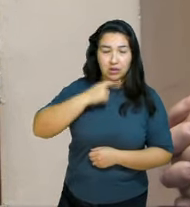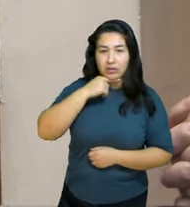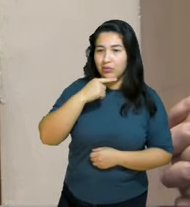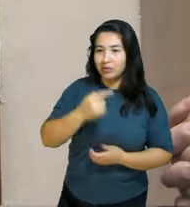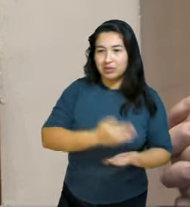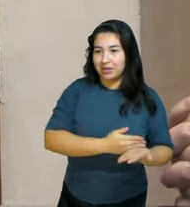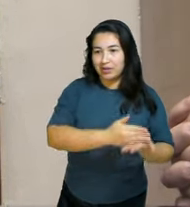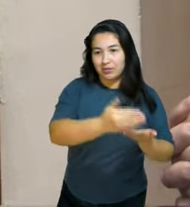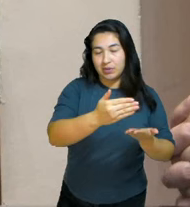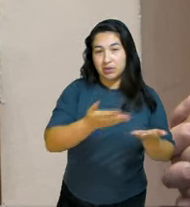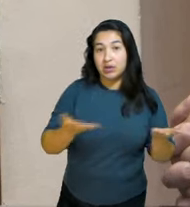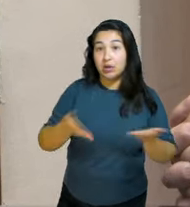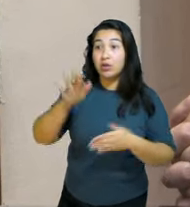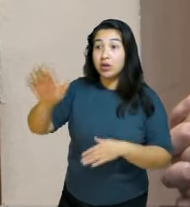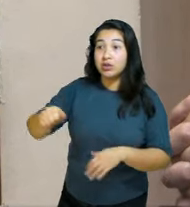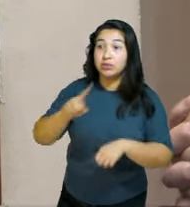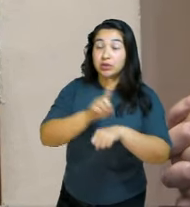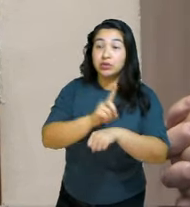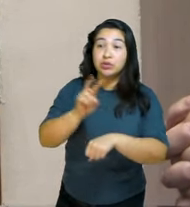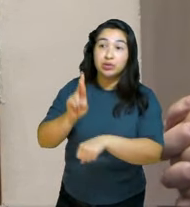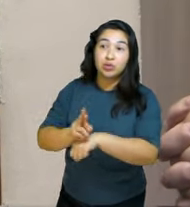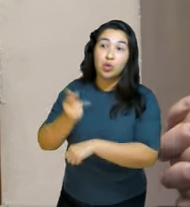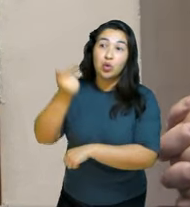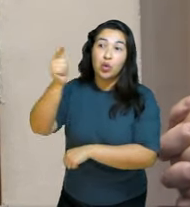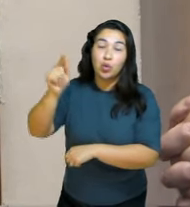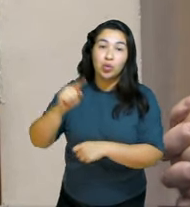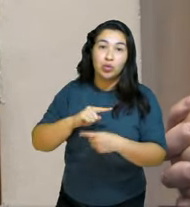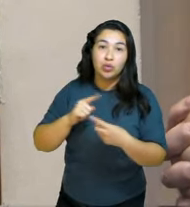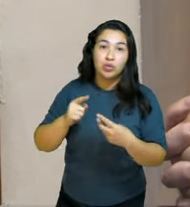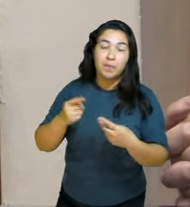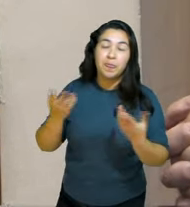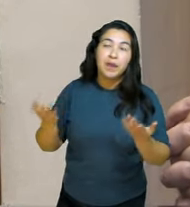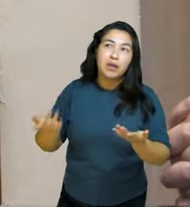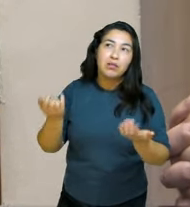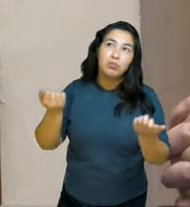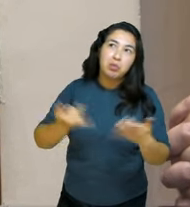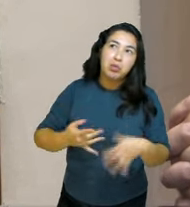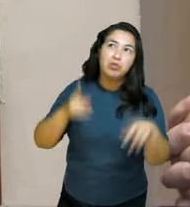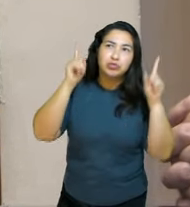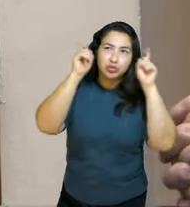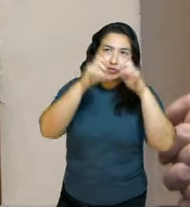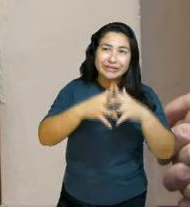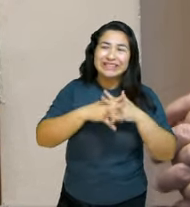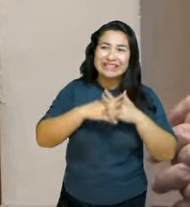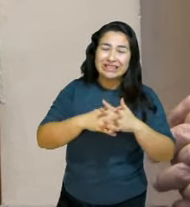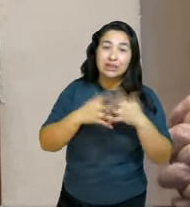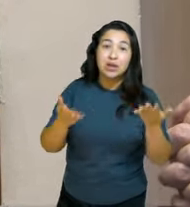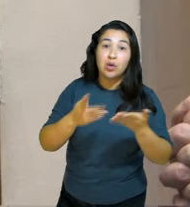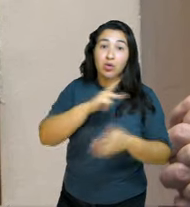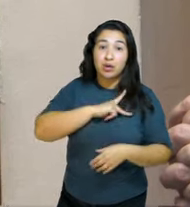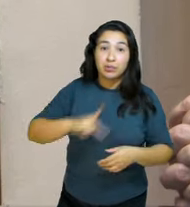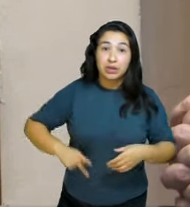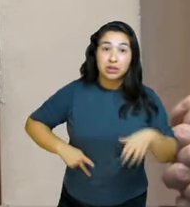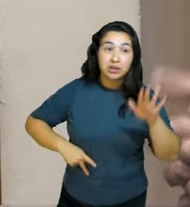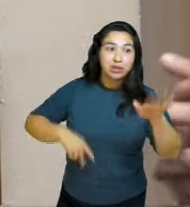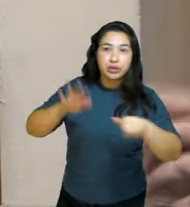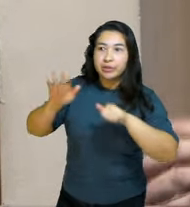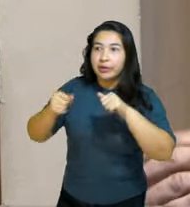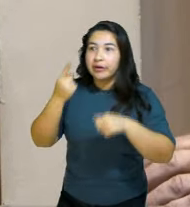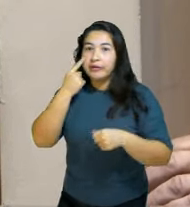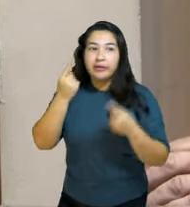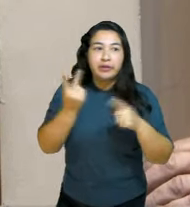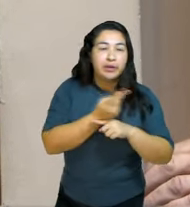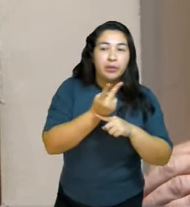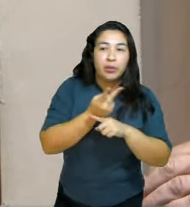passo para o diretor. O diretor fala, olha, a coisa está complicada, passo para o presidente. E aí corremos atrás, sim, de